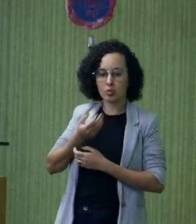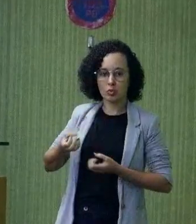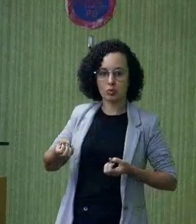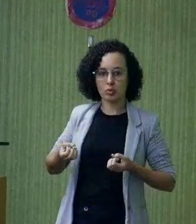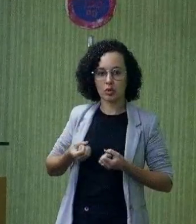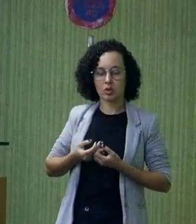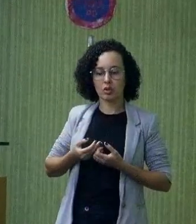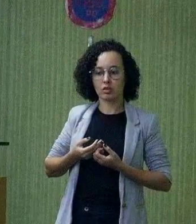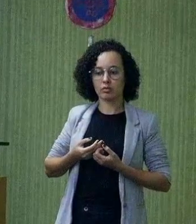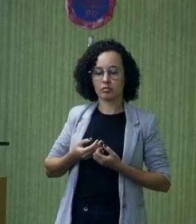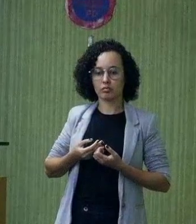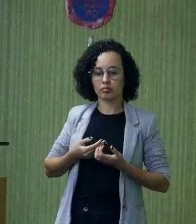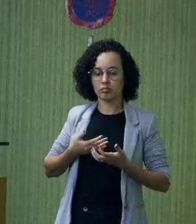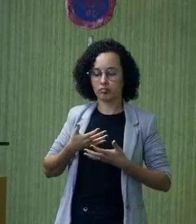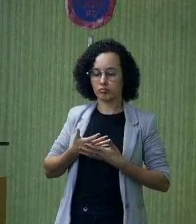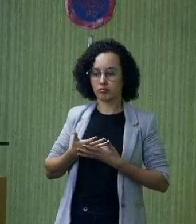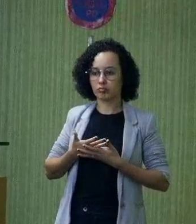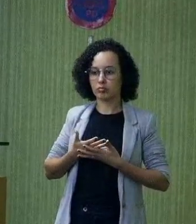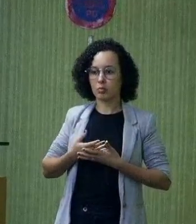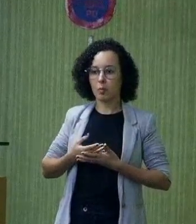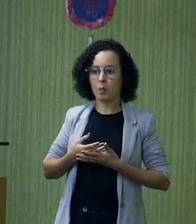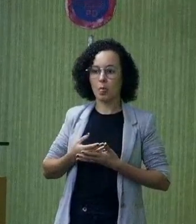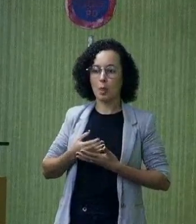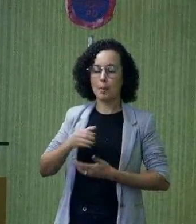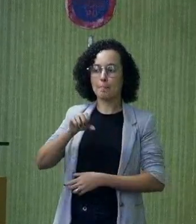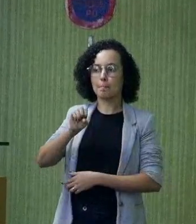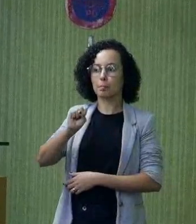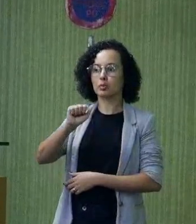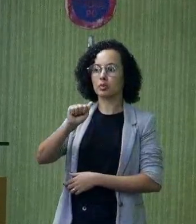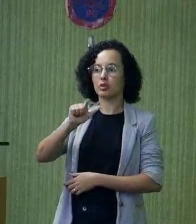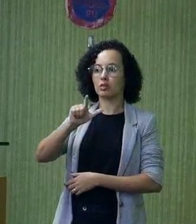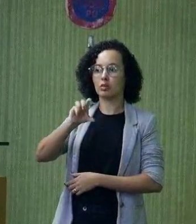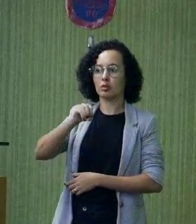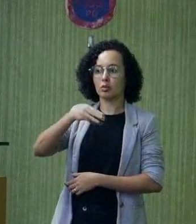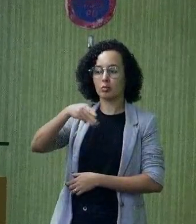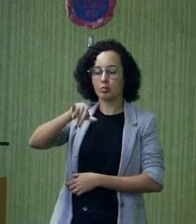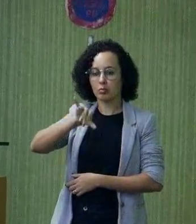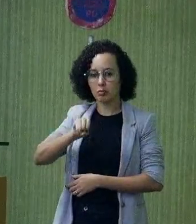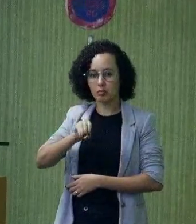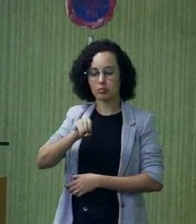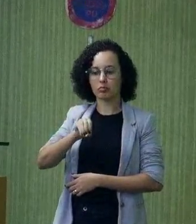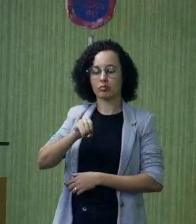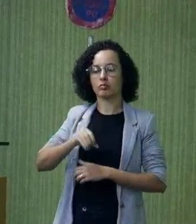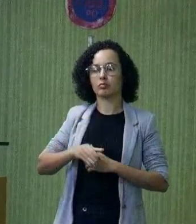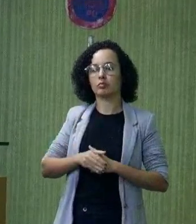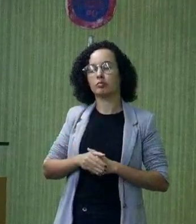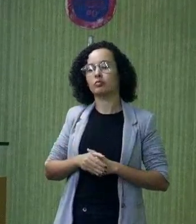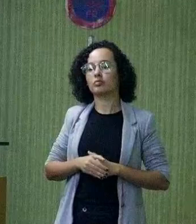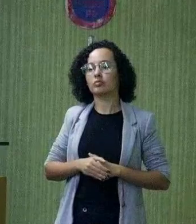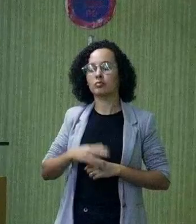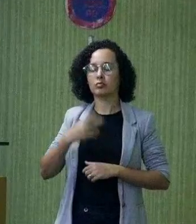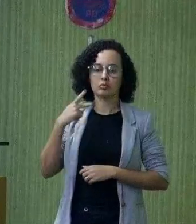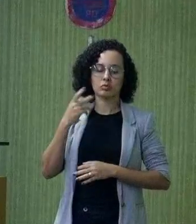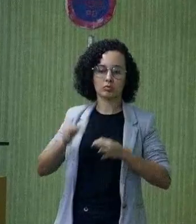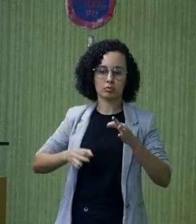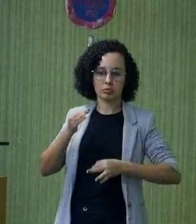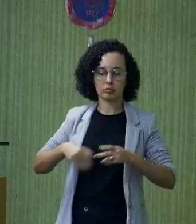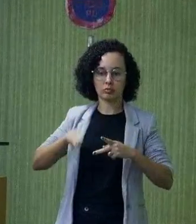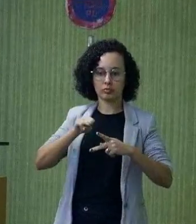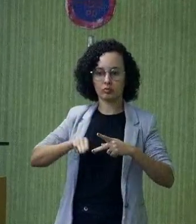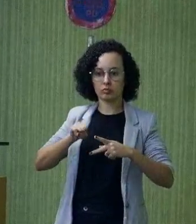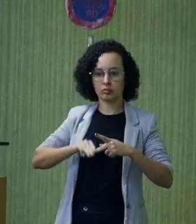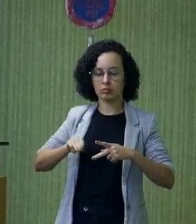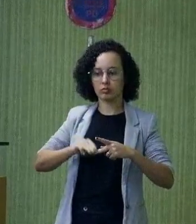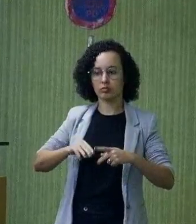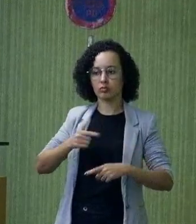tema Dr Salomão promotor de justiça do Ministério Público de Pernambuco titular da 2ª promotoria de